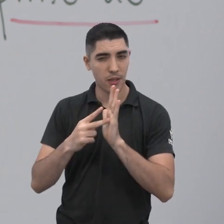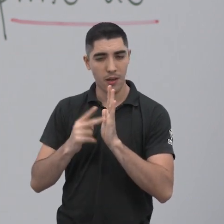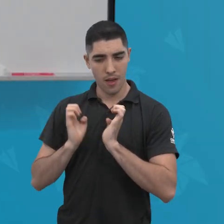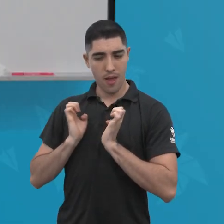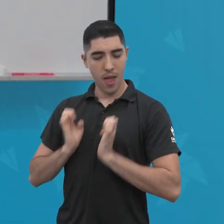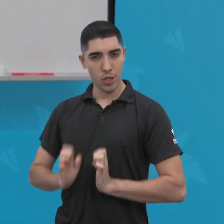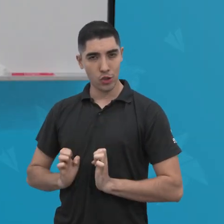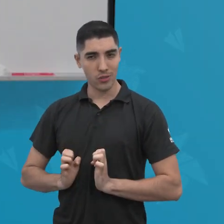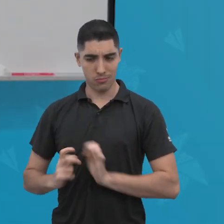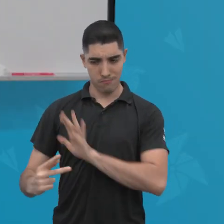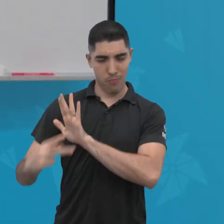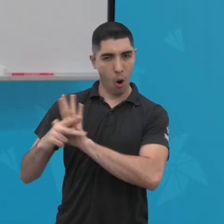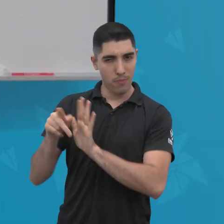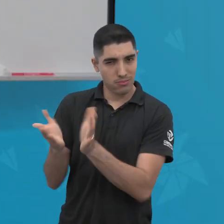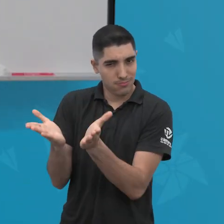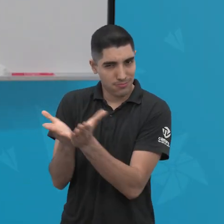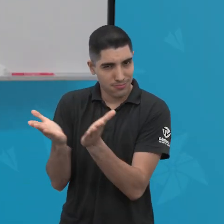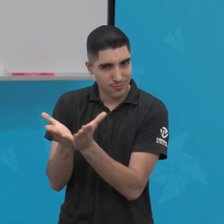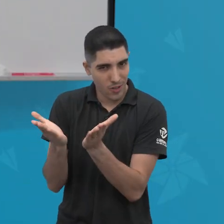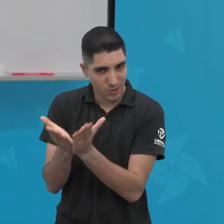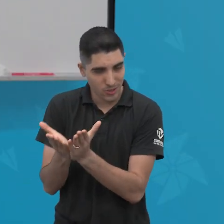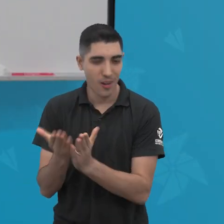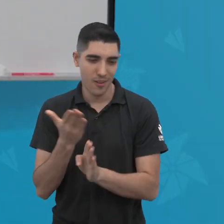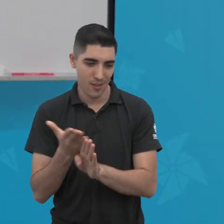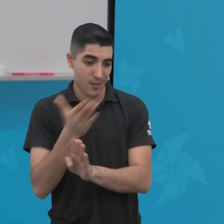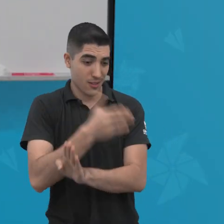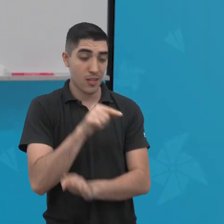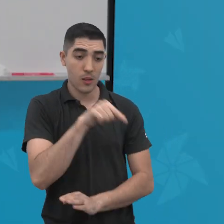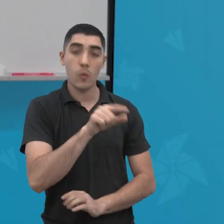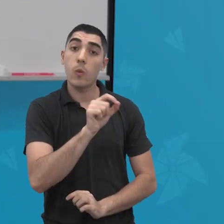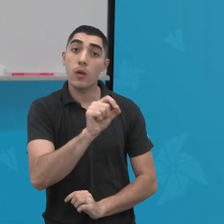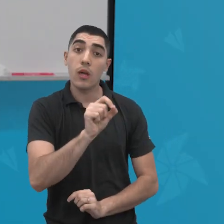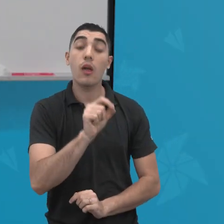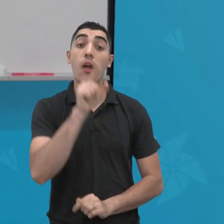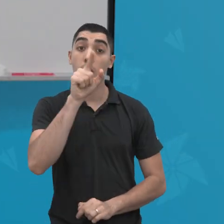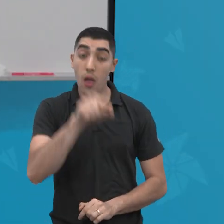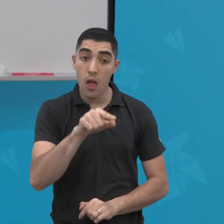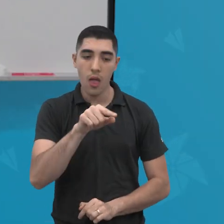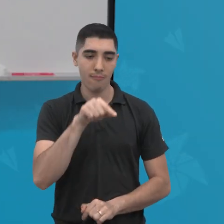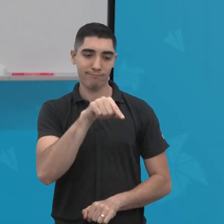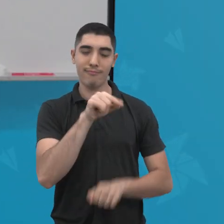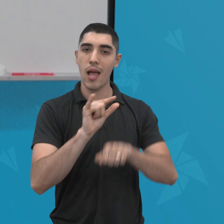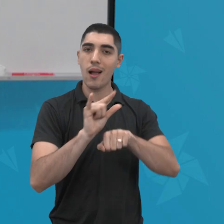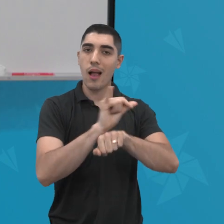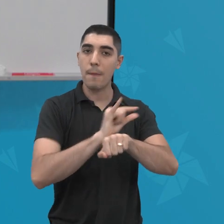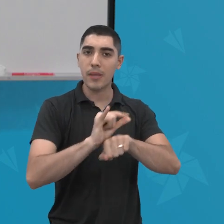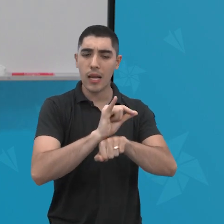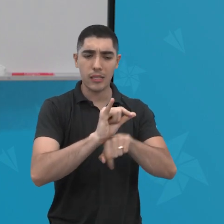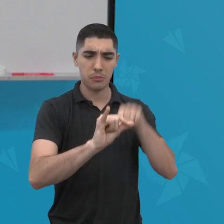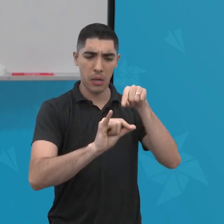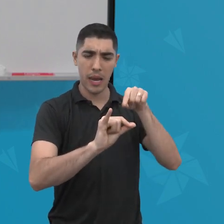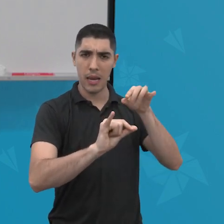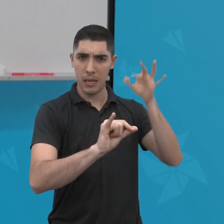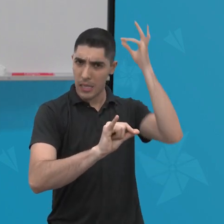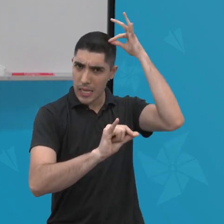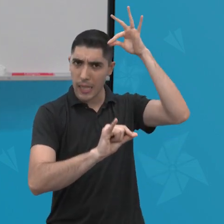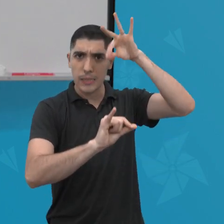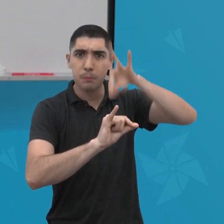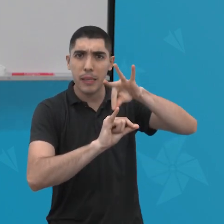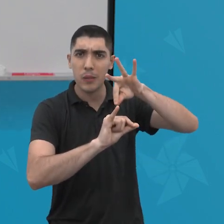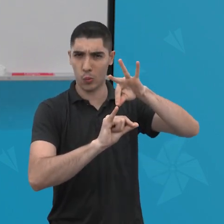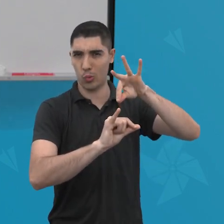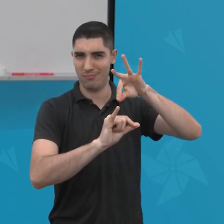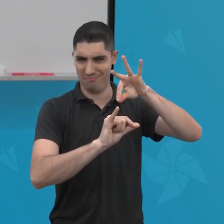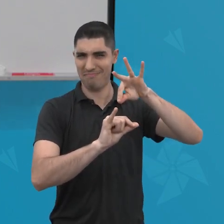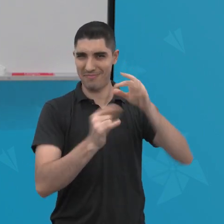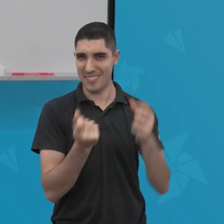protestante e um outro fenômeno de grande relevância, que é o espírito do capitalismo. E